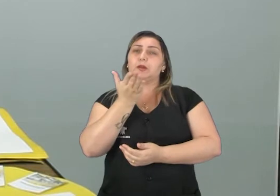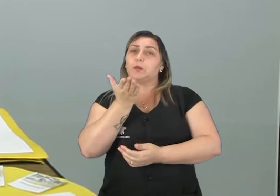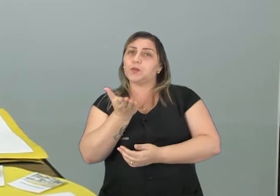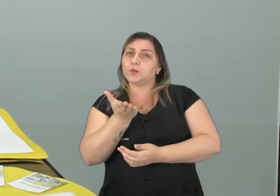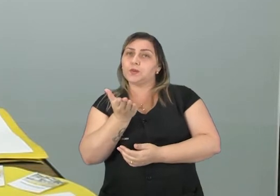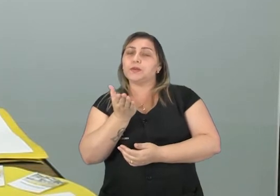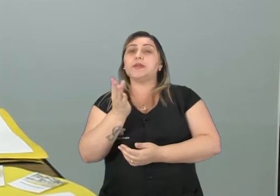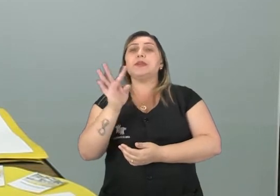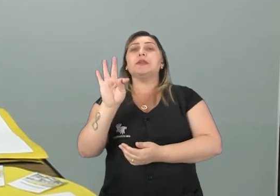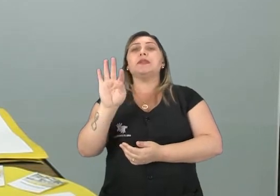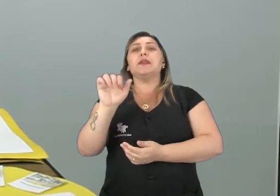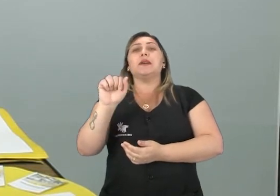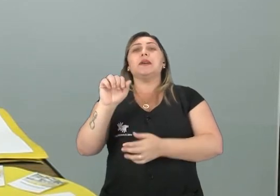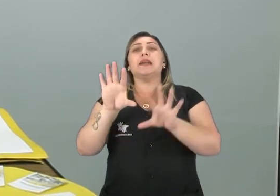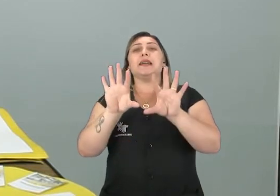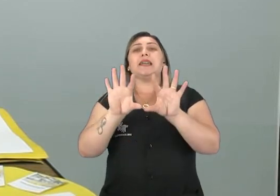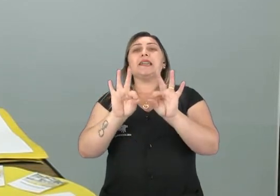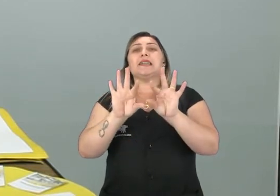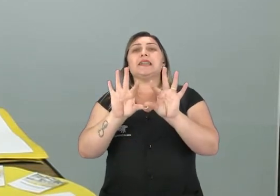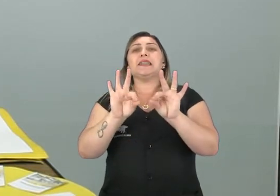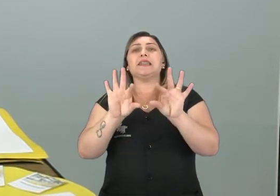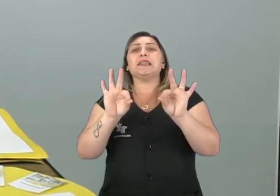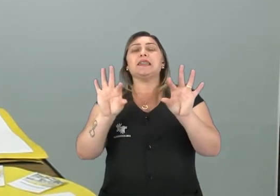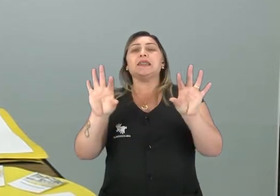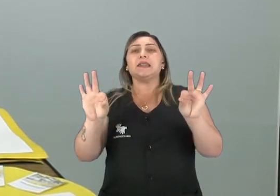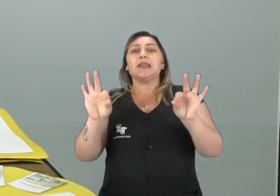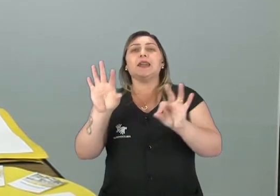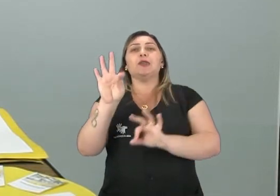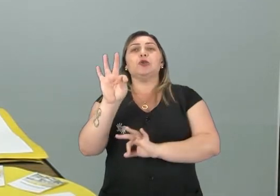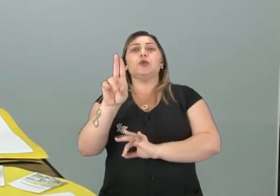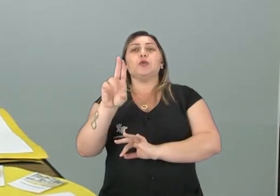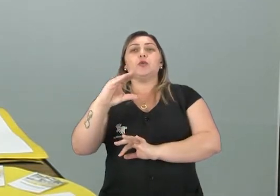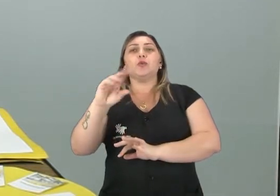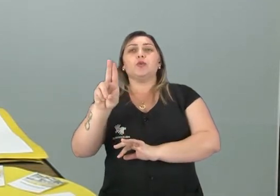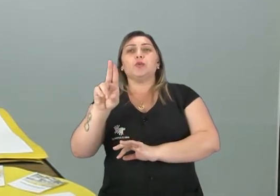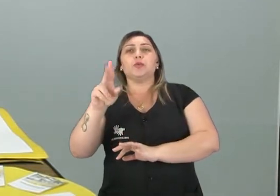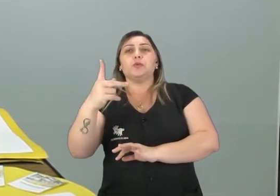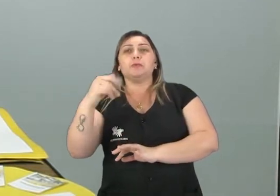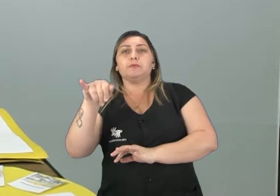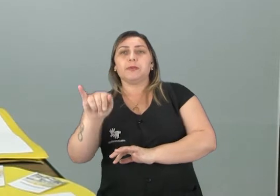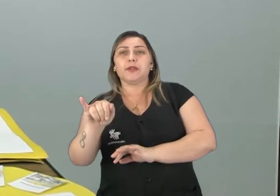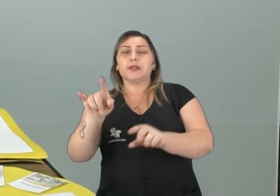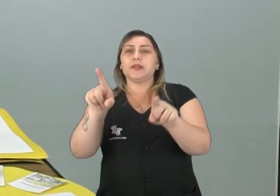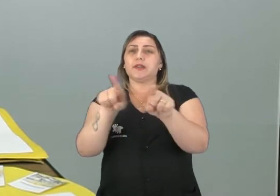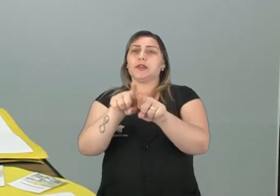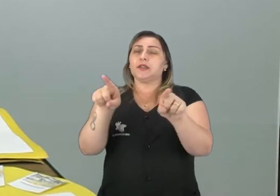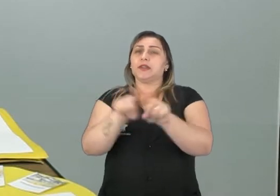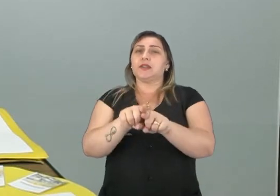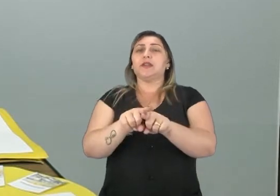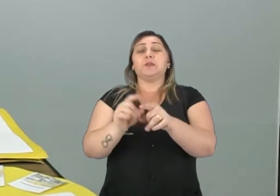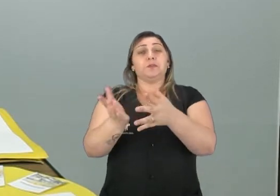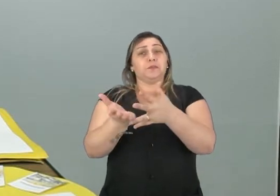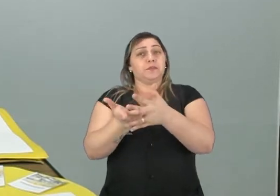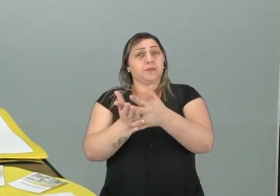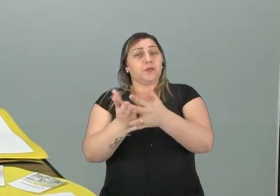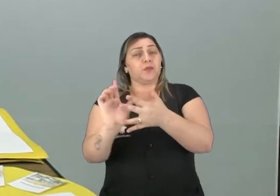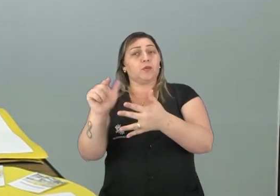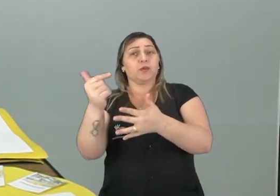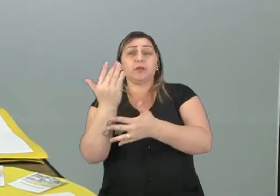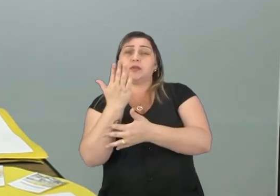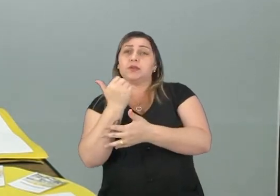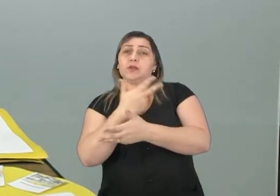de tapioca, daqui também extraído o tucupi, certo? Também da mandioca, outro